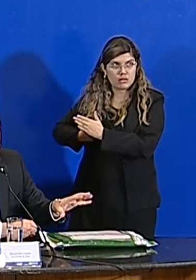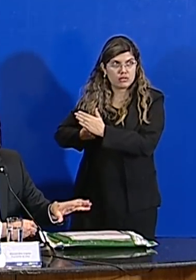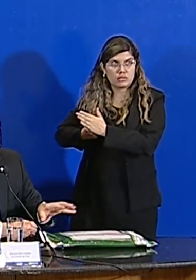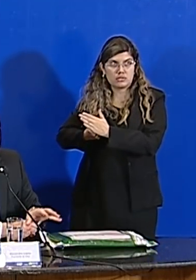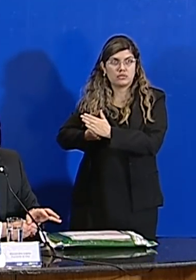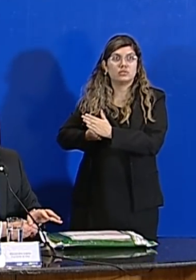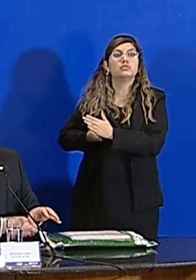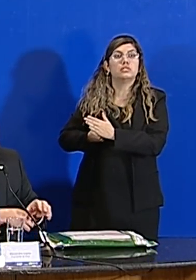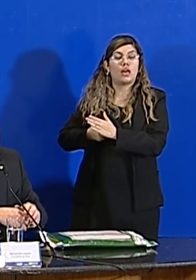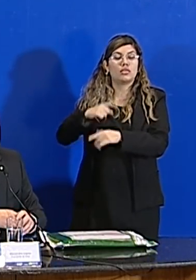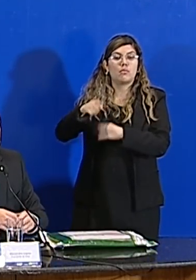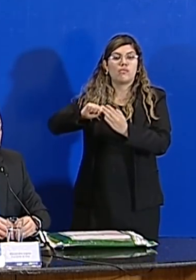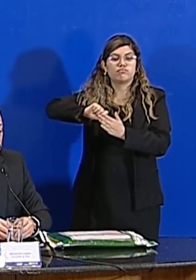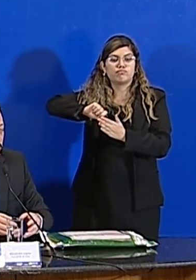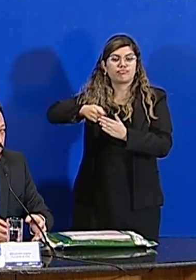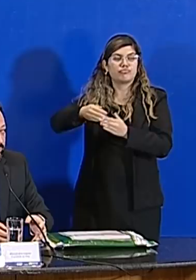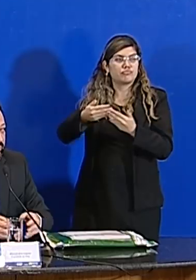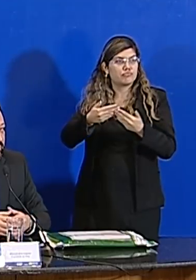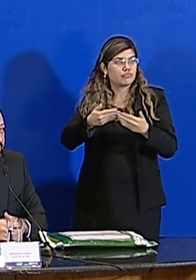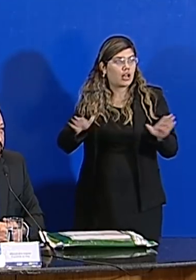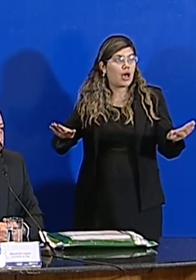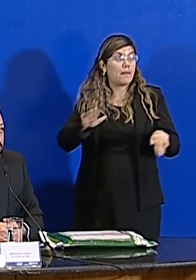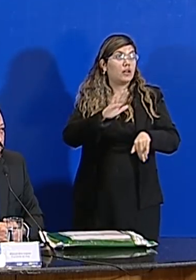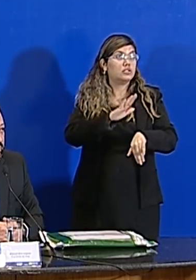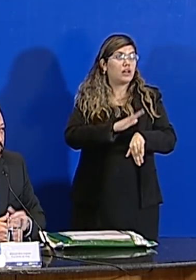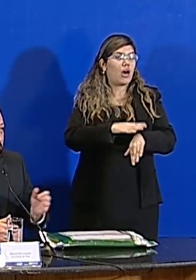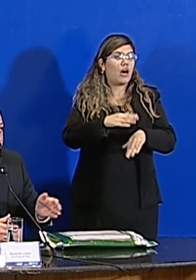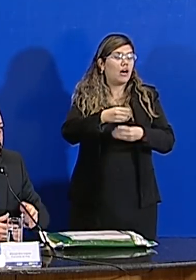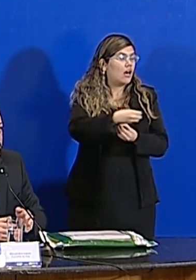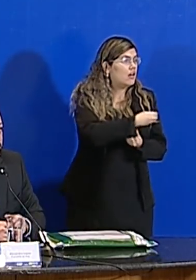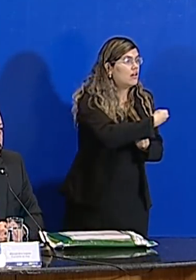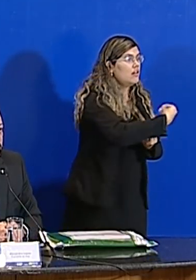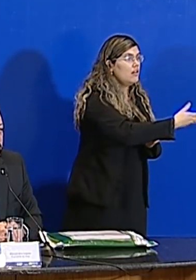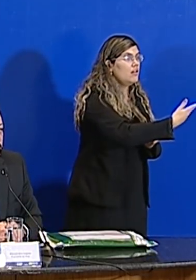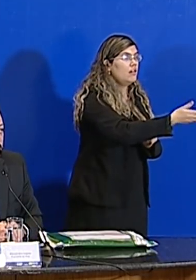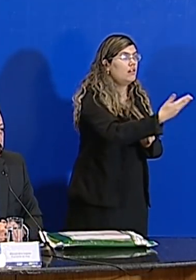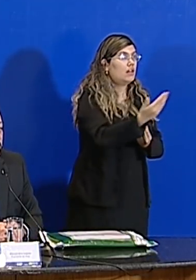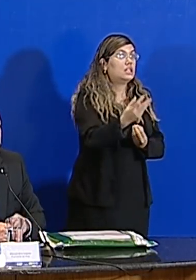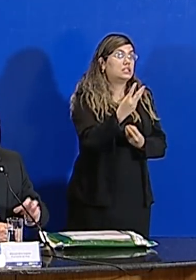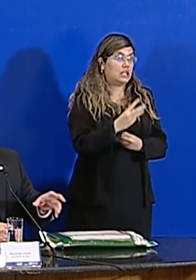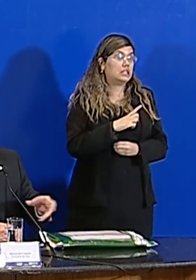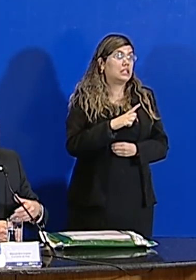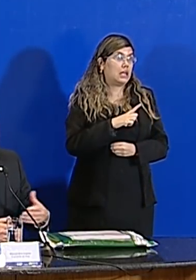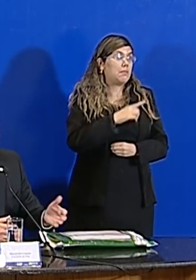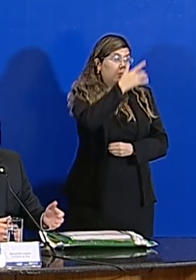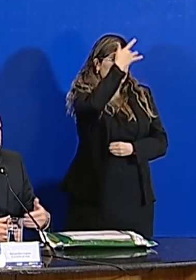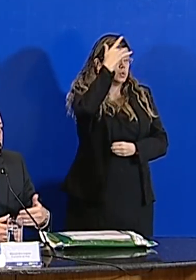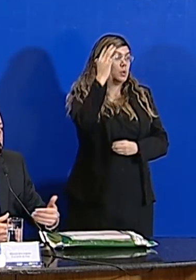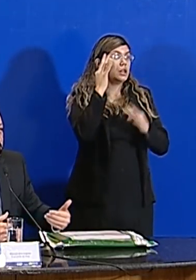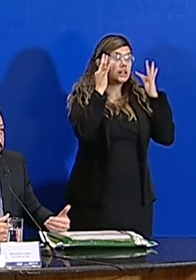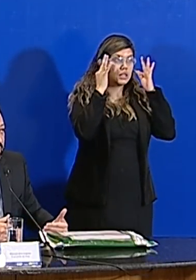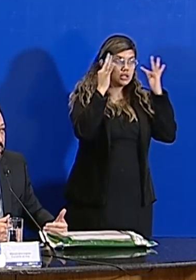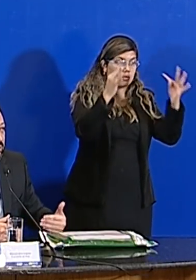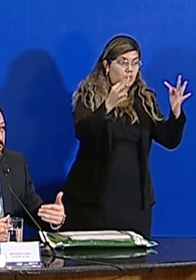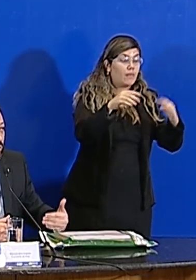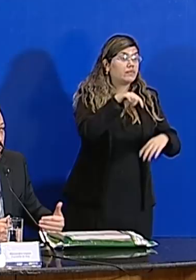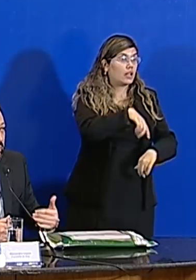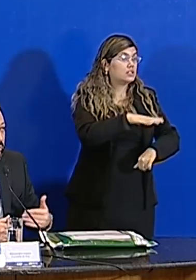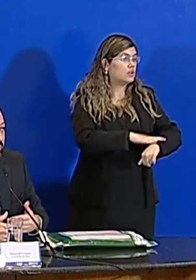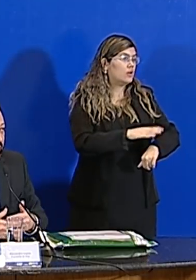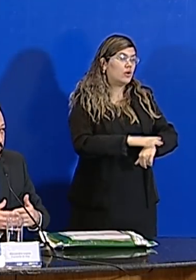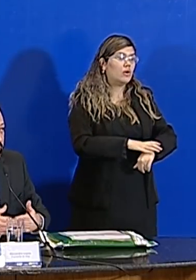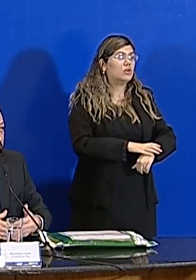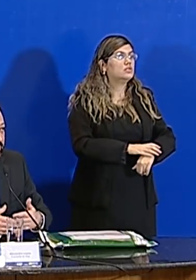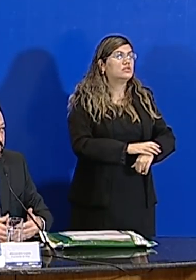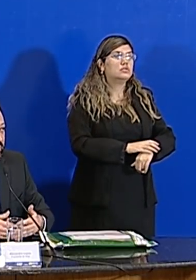seguras e abre quando vai fazer a distribuição na presença de testemunhas. linhas. Então, nessas horas, ele não deve estar...